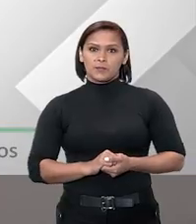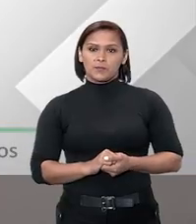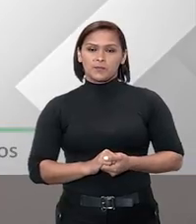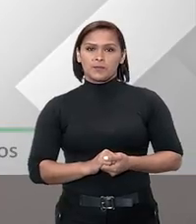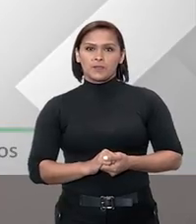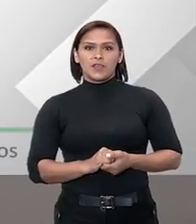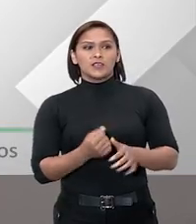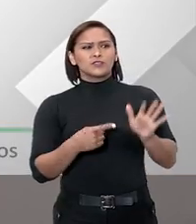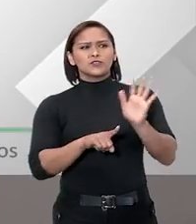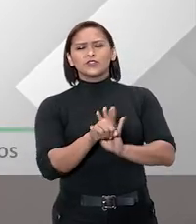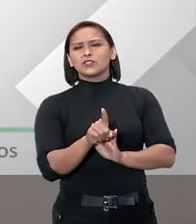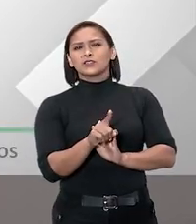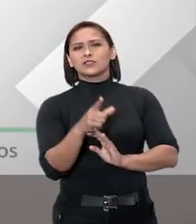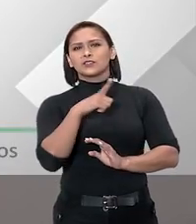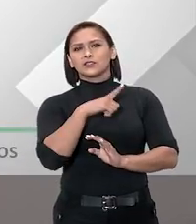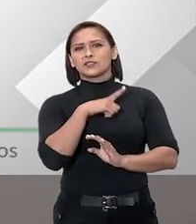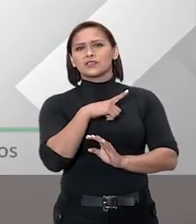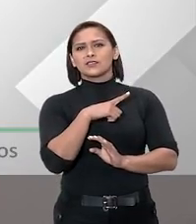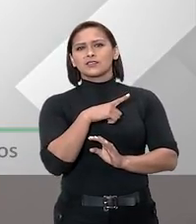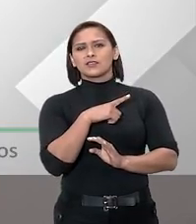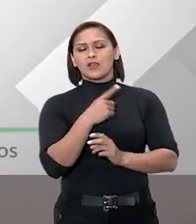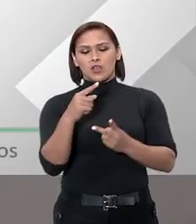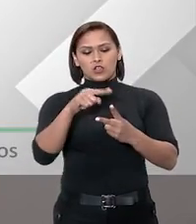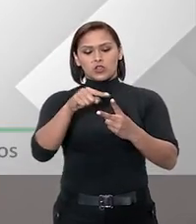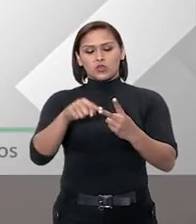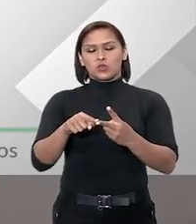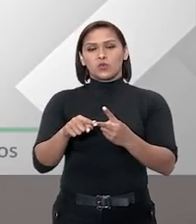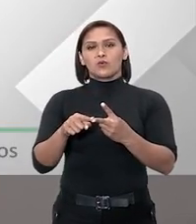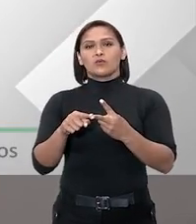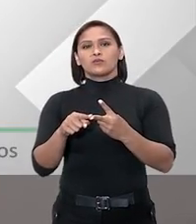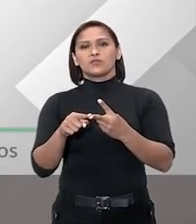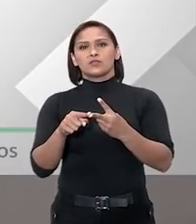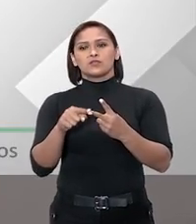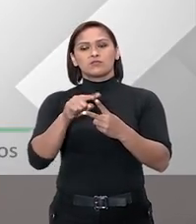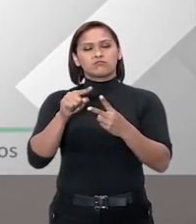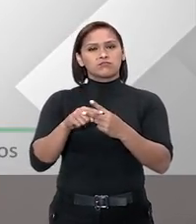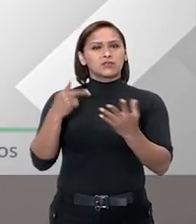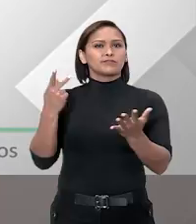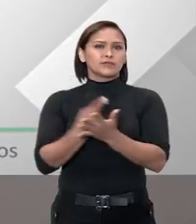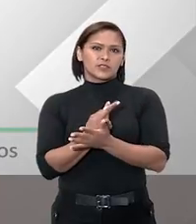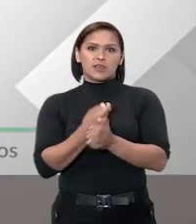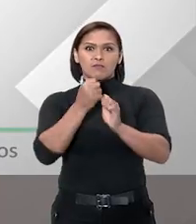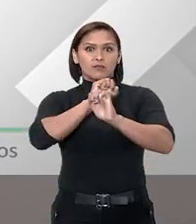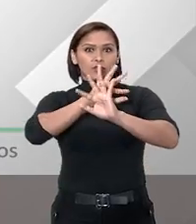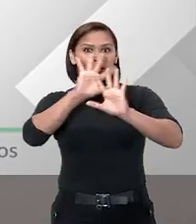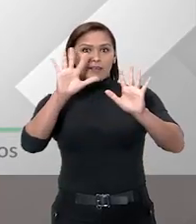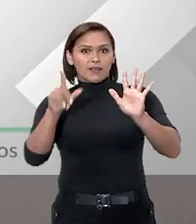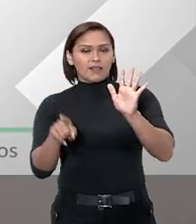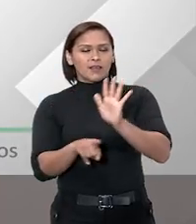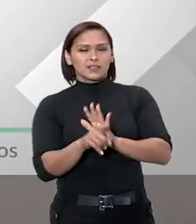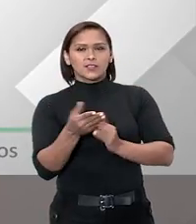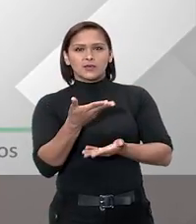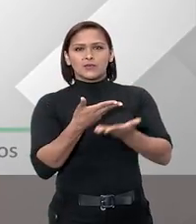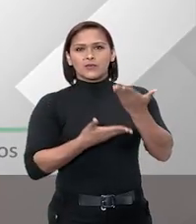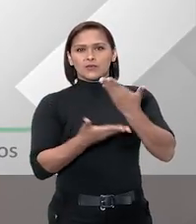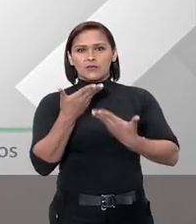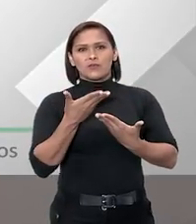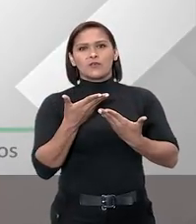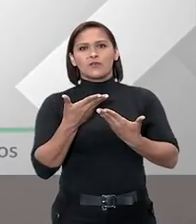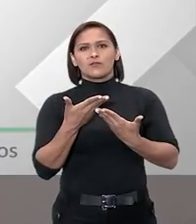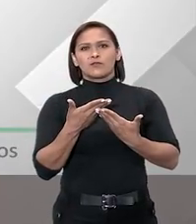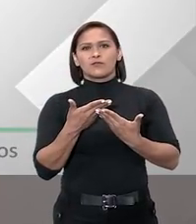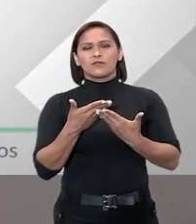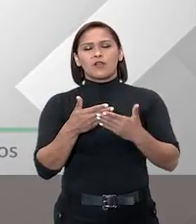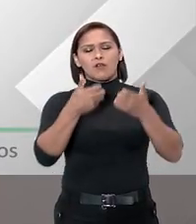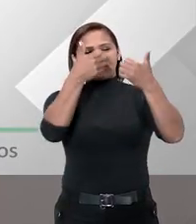Diante do questionamento, nós temos que ver duas situações bem claras quando envolve